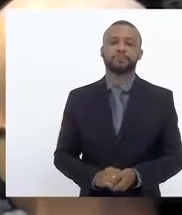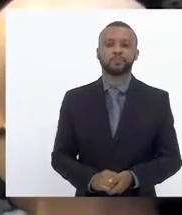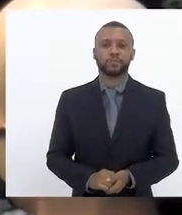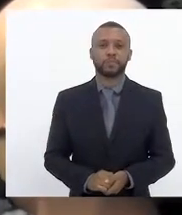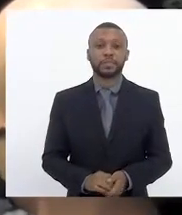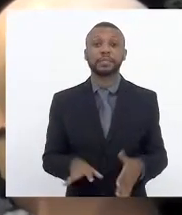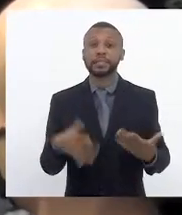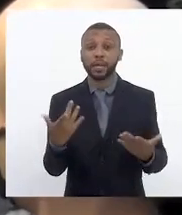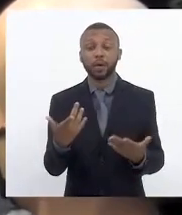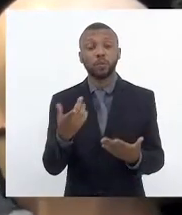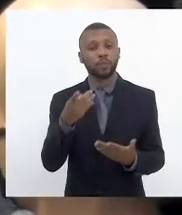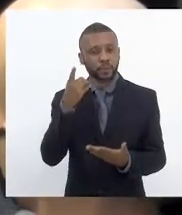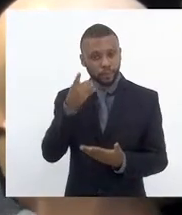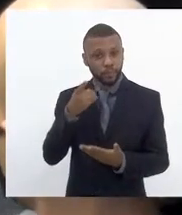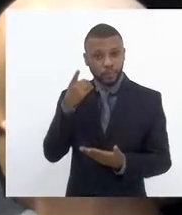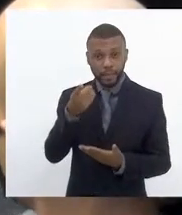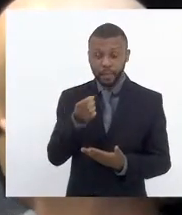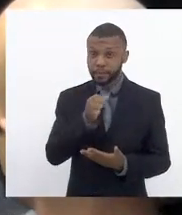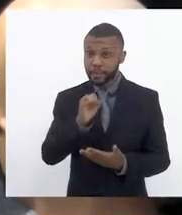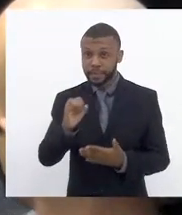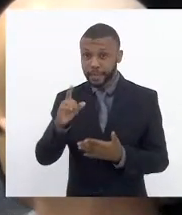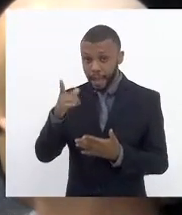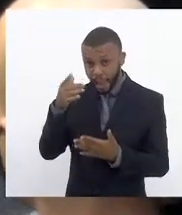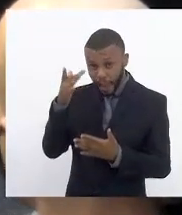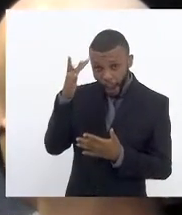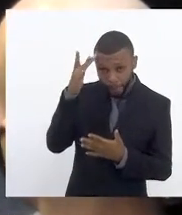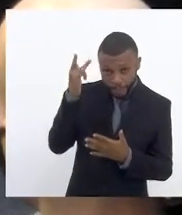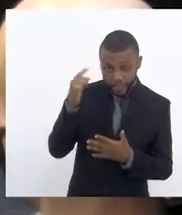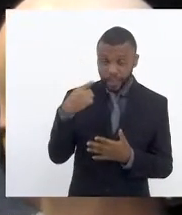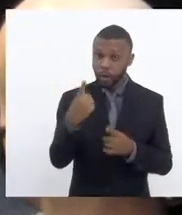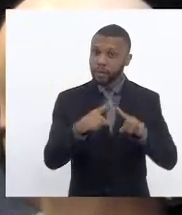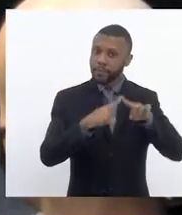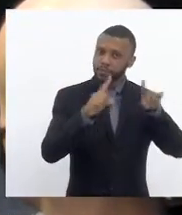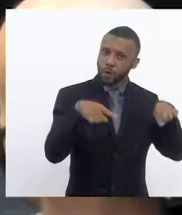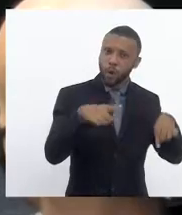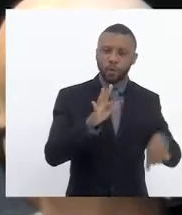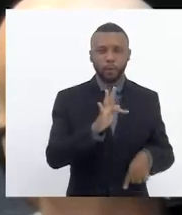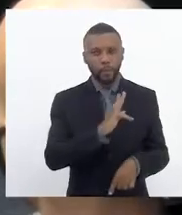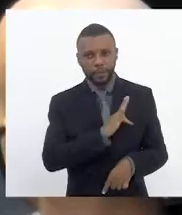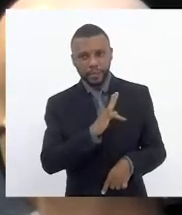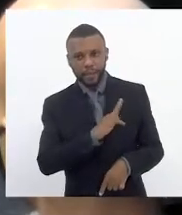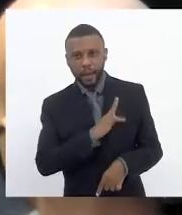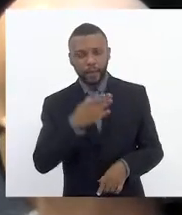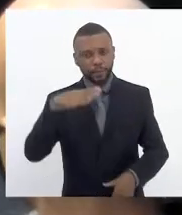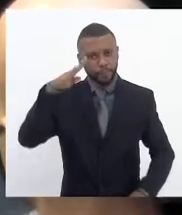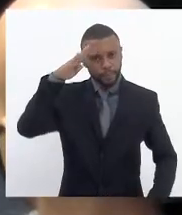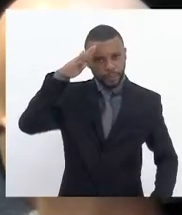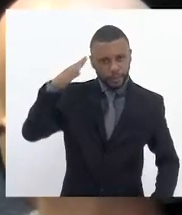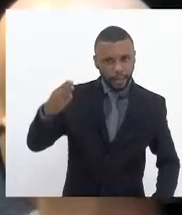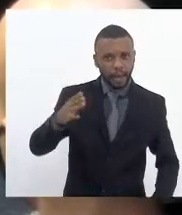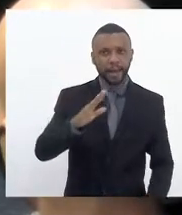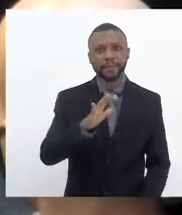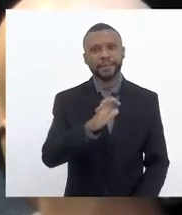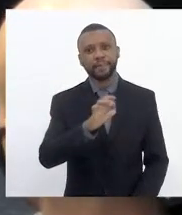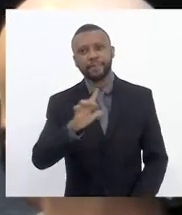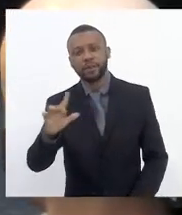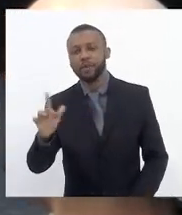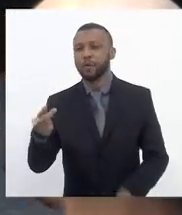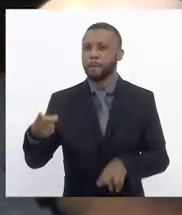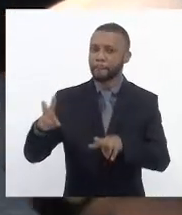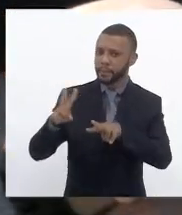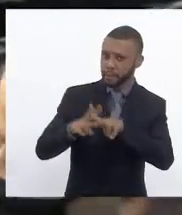amanhã nós servidores policiais penais policiais militares policiais civis e todos os servidores desse